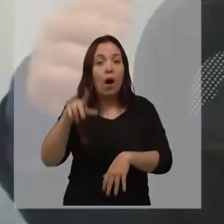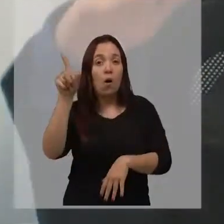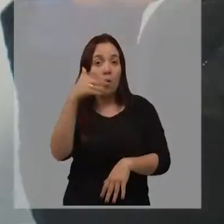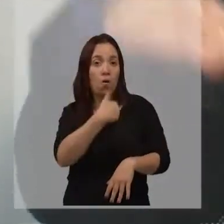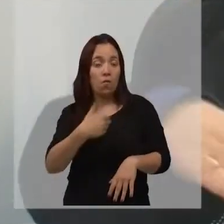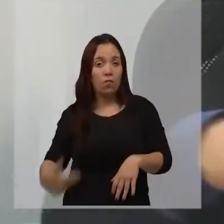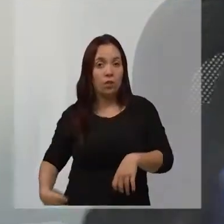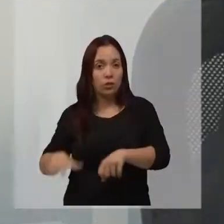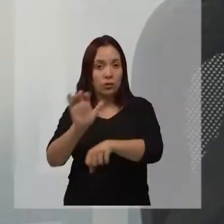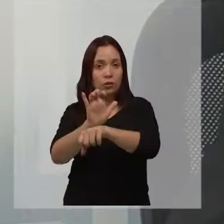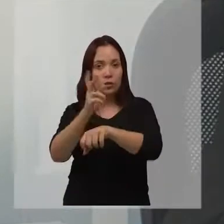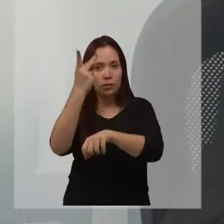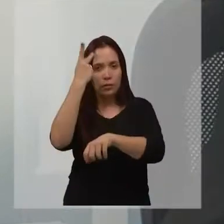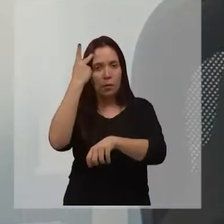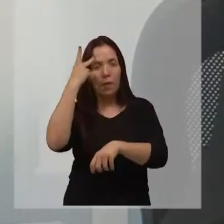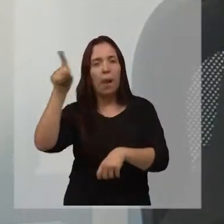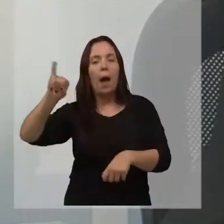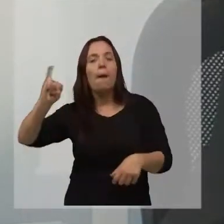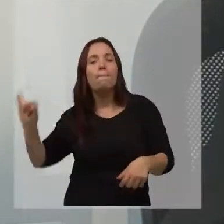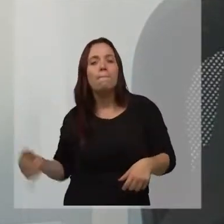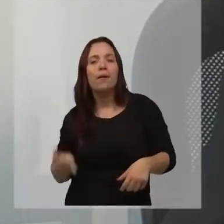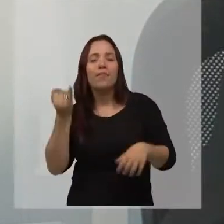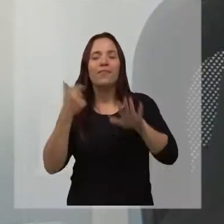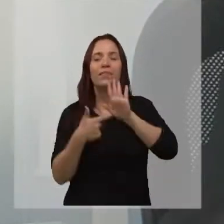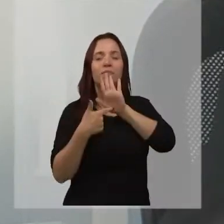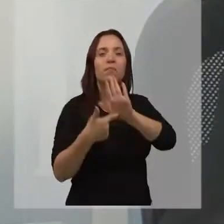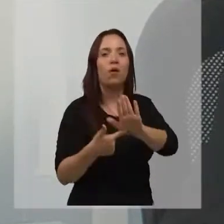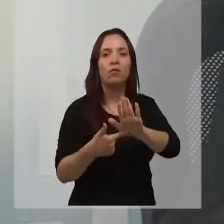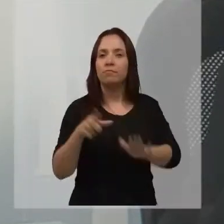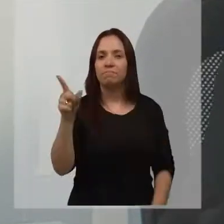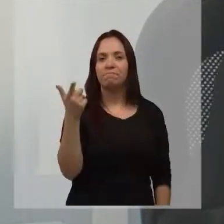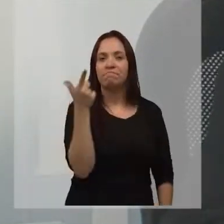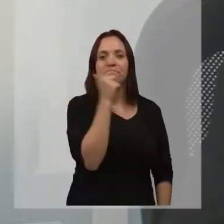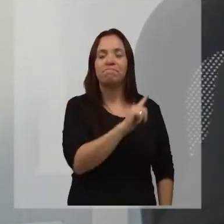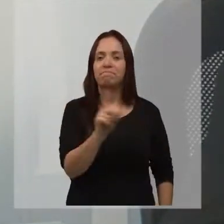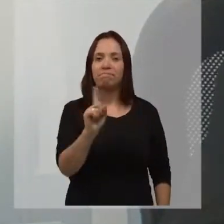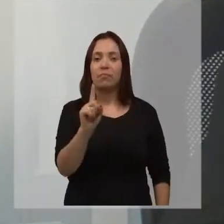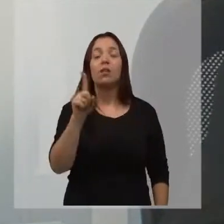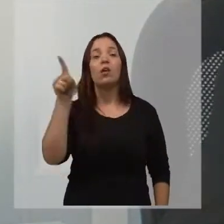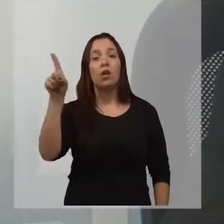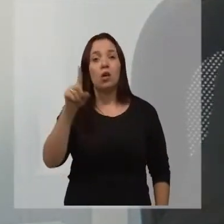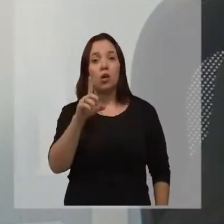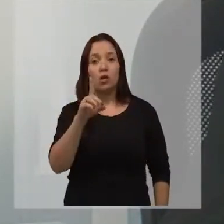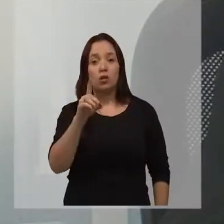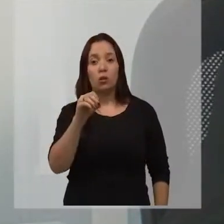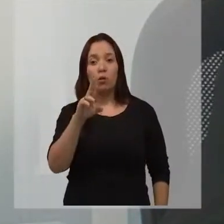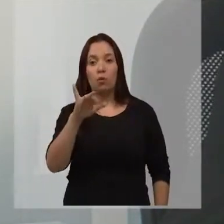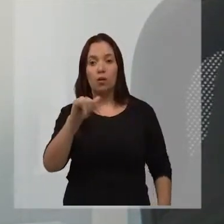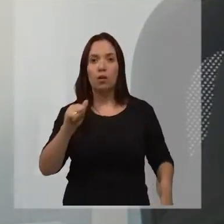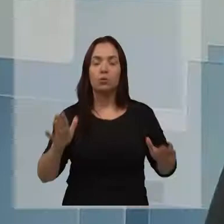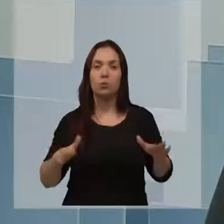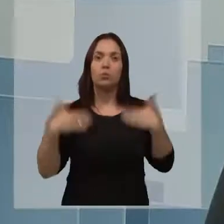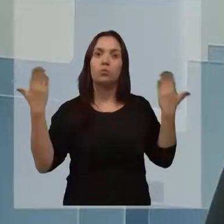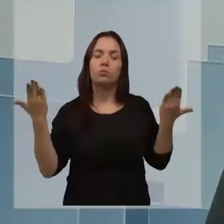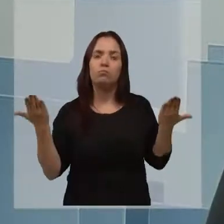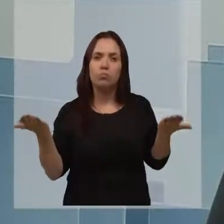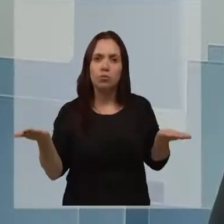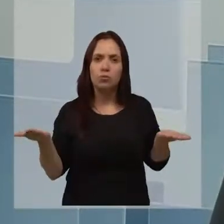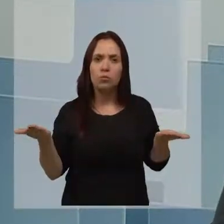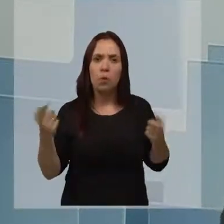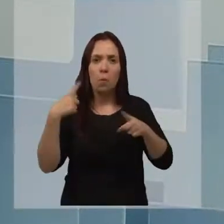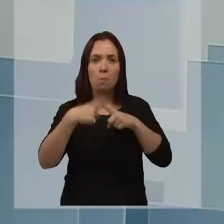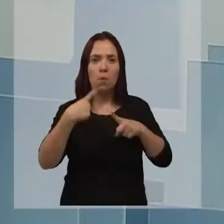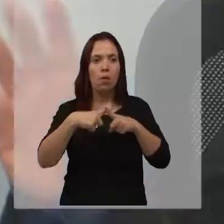tentou surfar na onda e não conseguiu, né? O próprio João Dória foi pego de surpresa, com tamanha